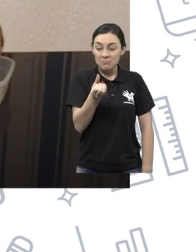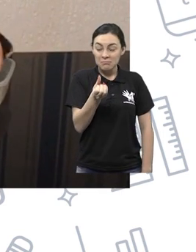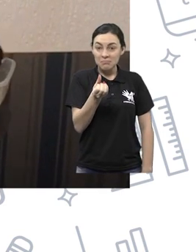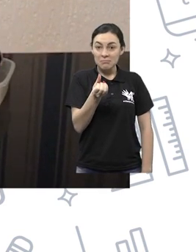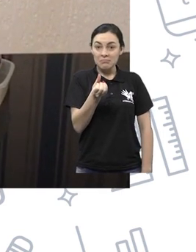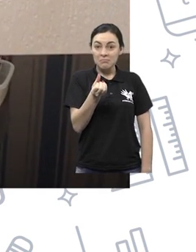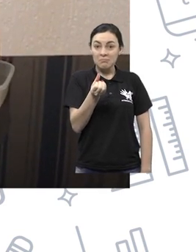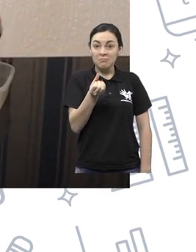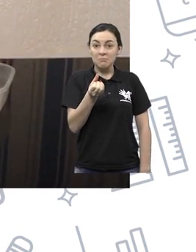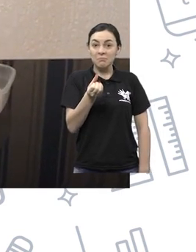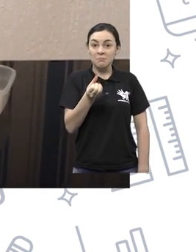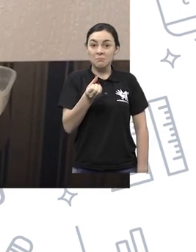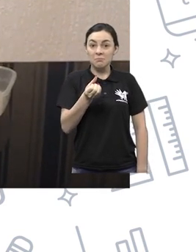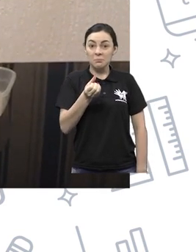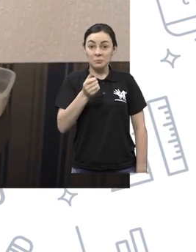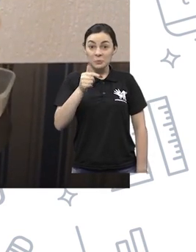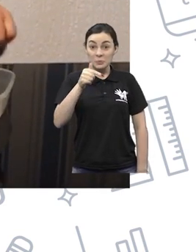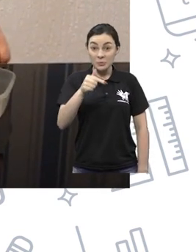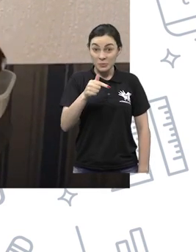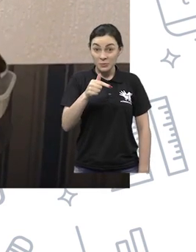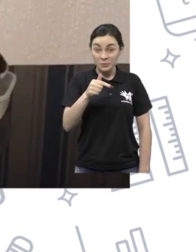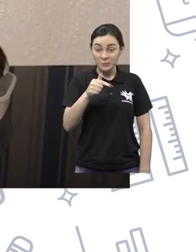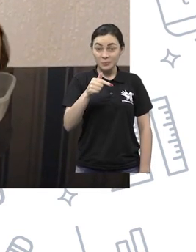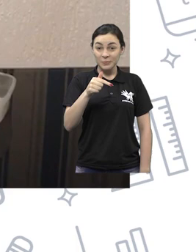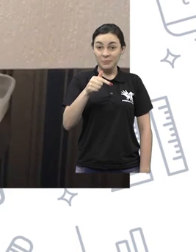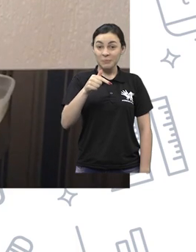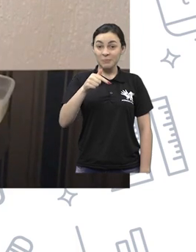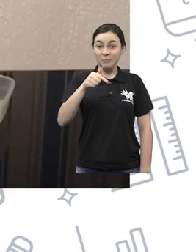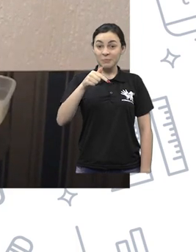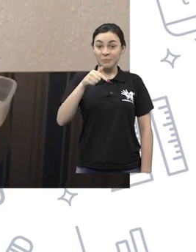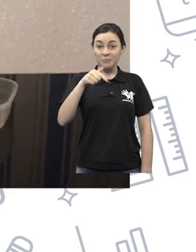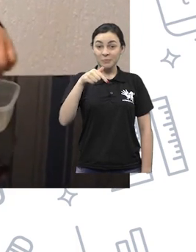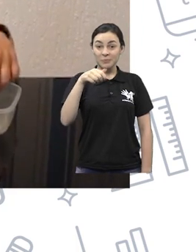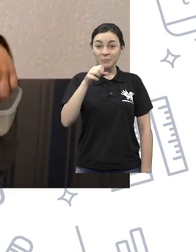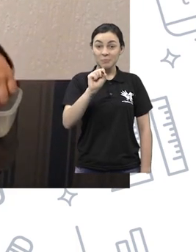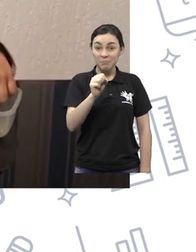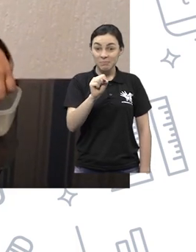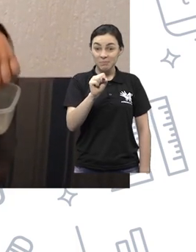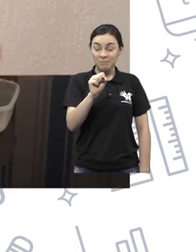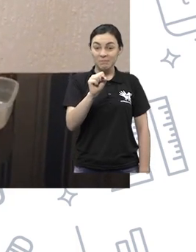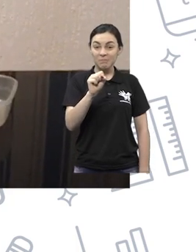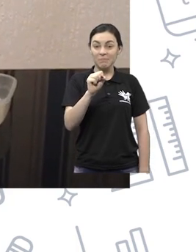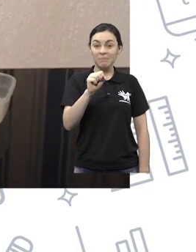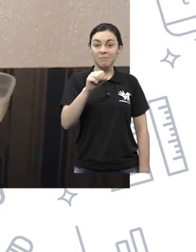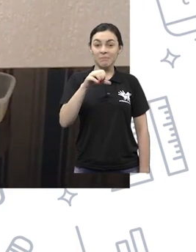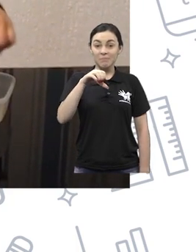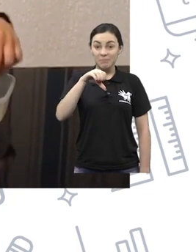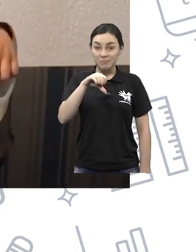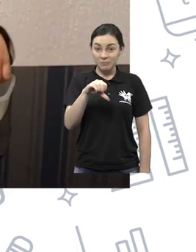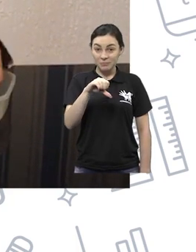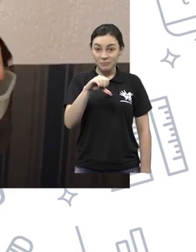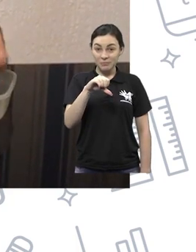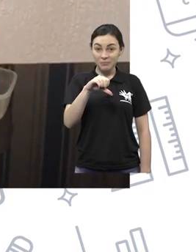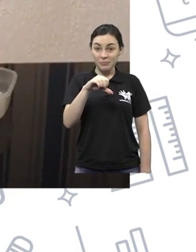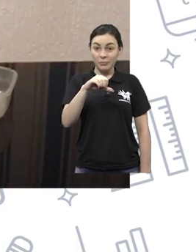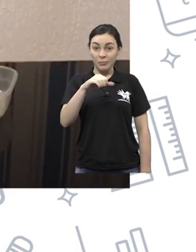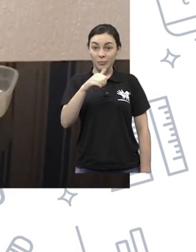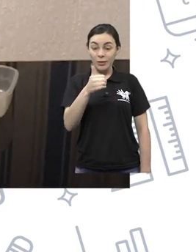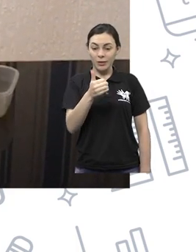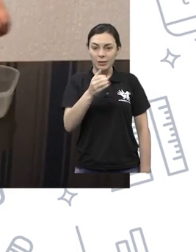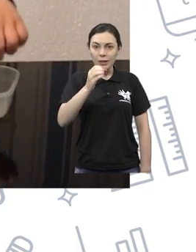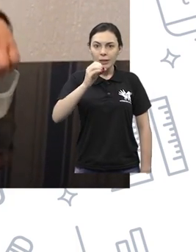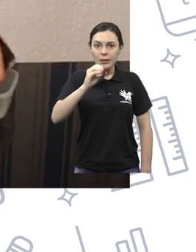cinco, bota seis, bota sete, bota oito,